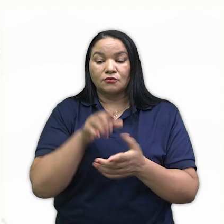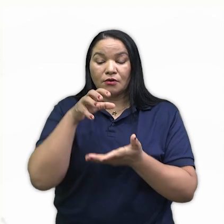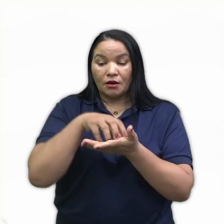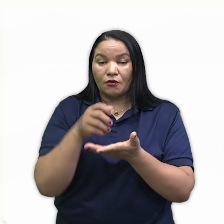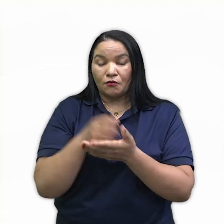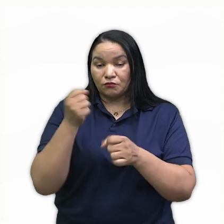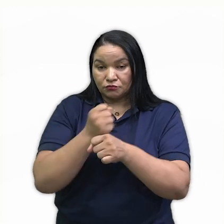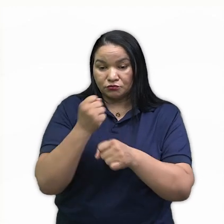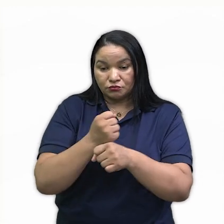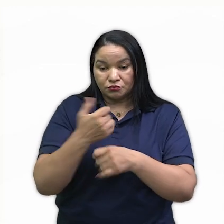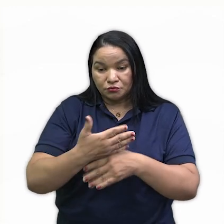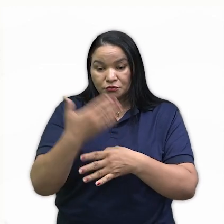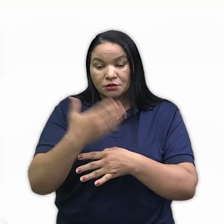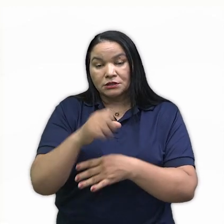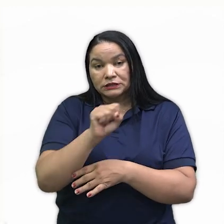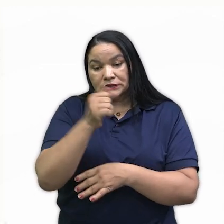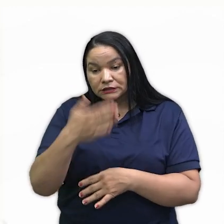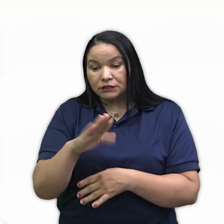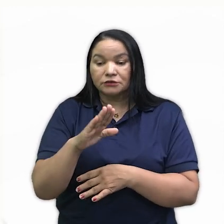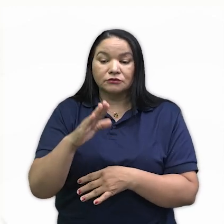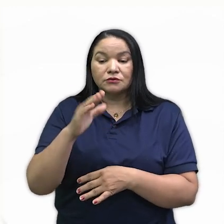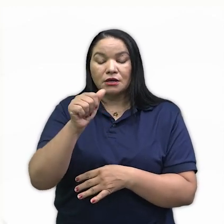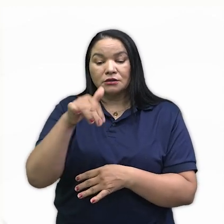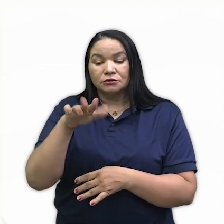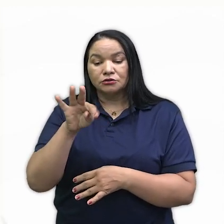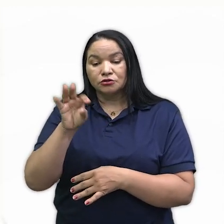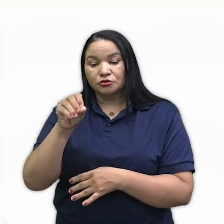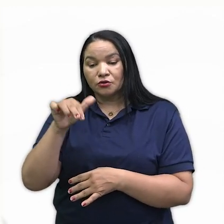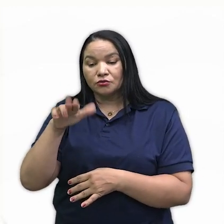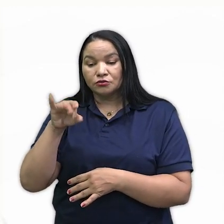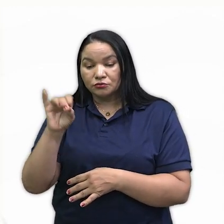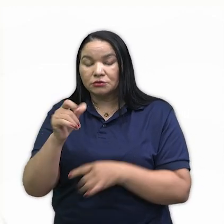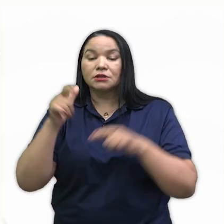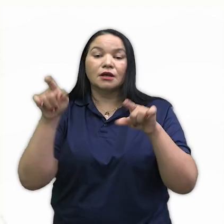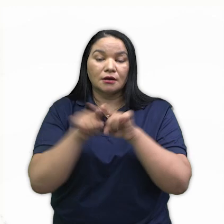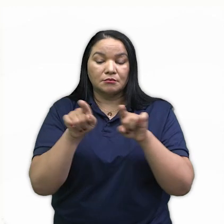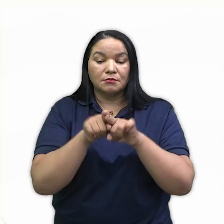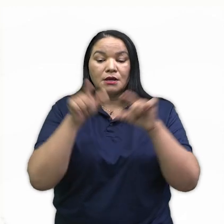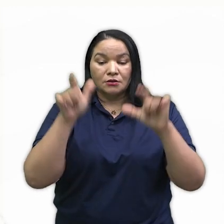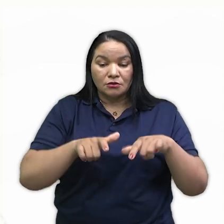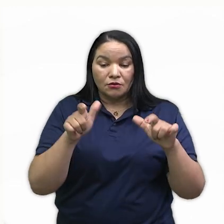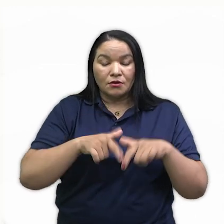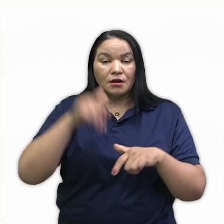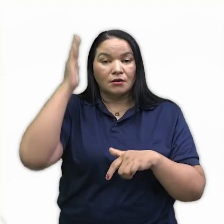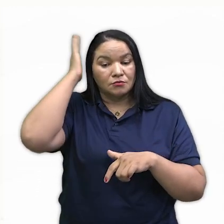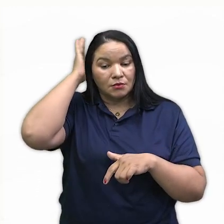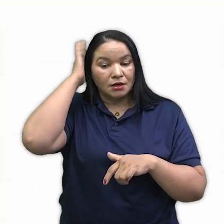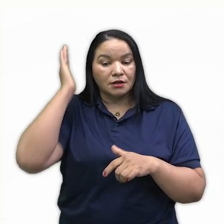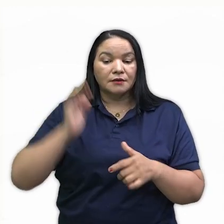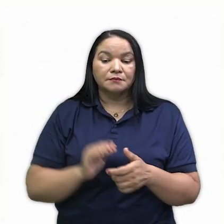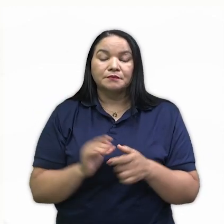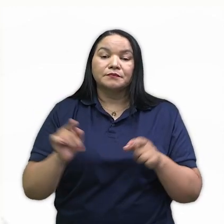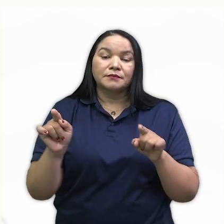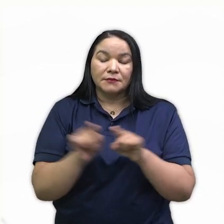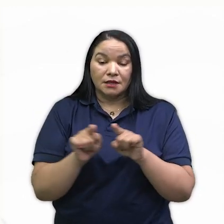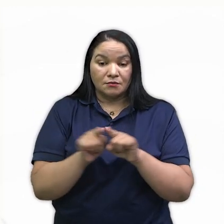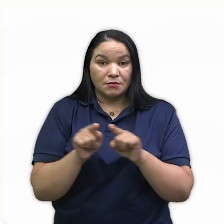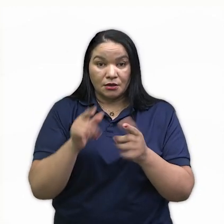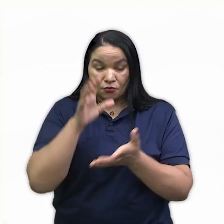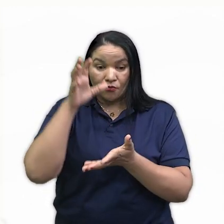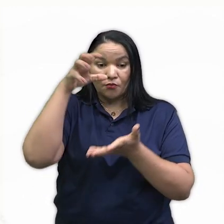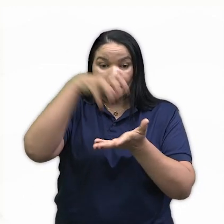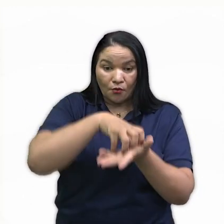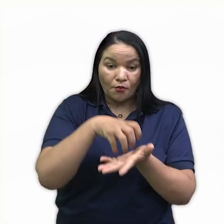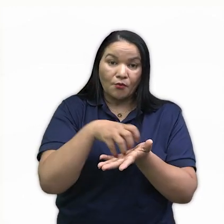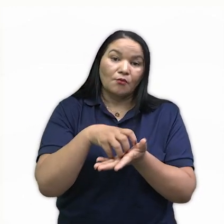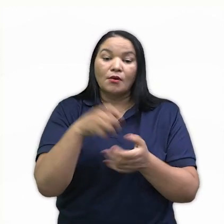num município lá no Pará, chamado de Gurupá, está localizada ali no Baixo Amazonas. Essa fortificação ela é